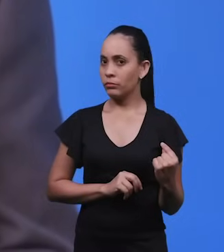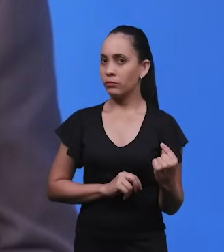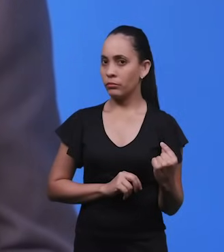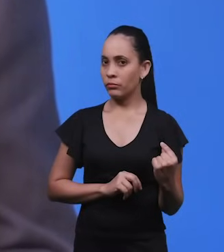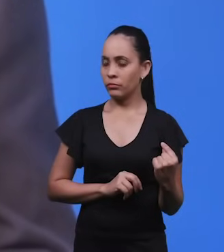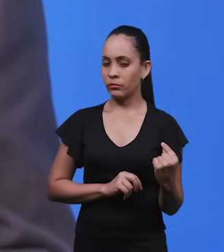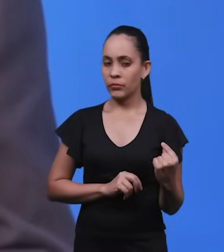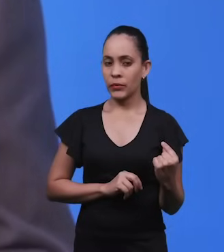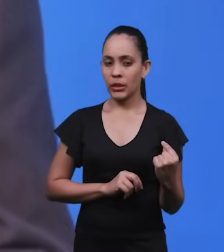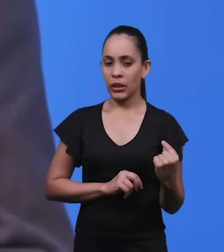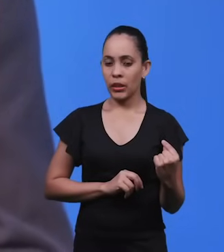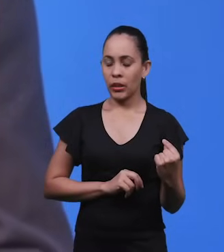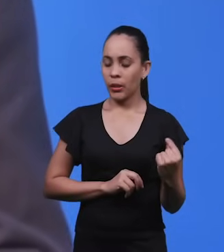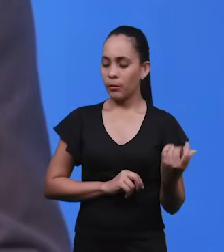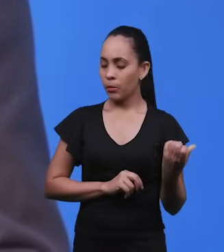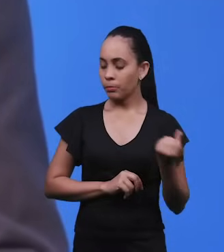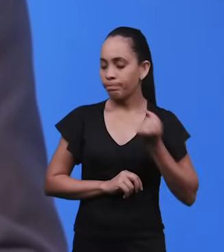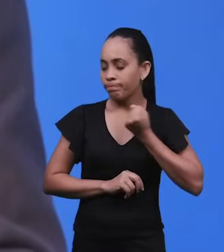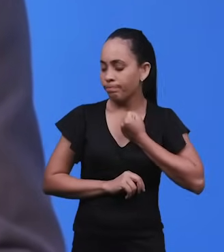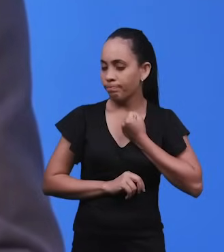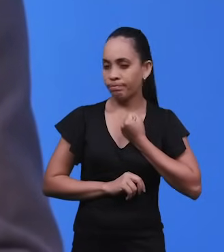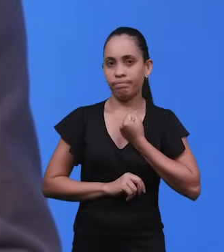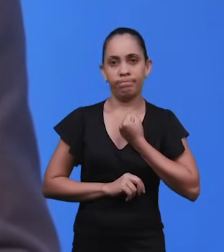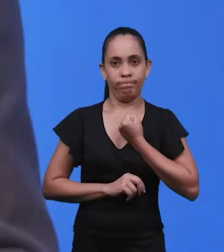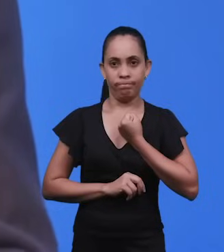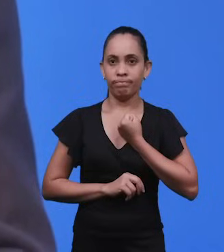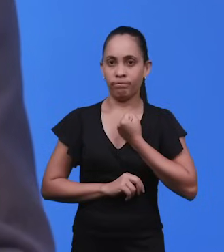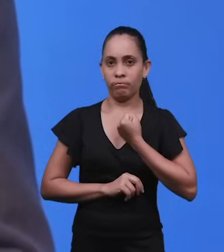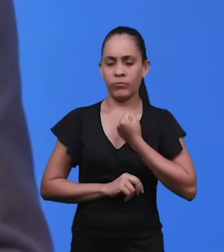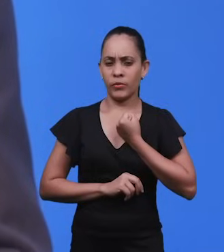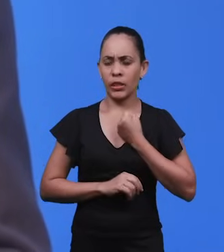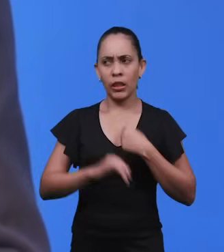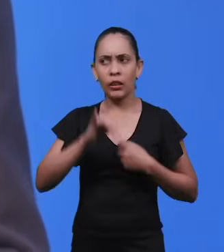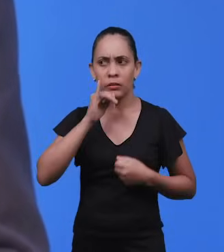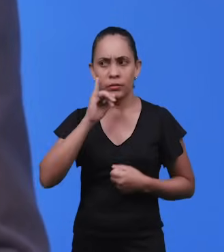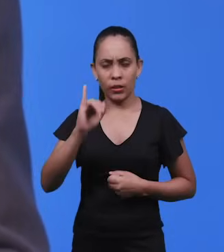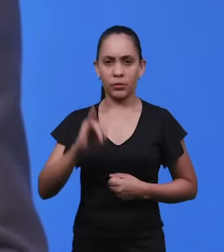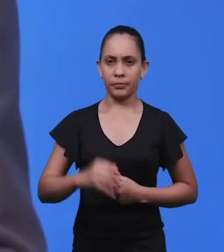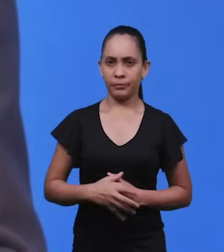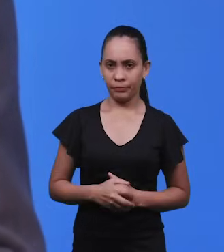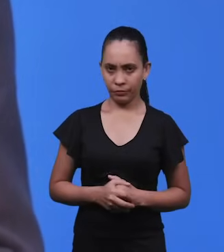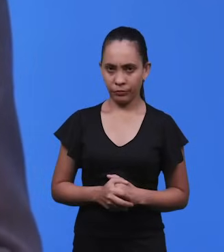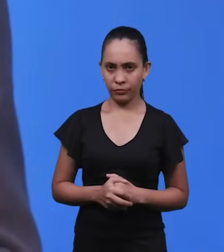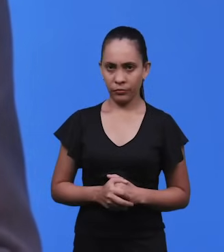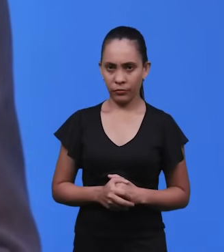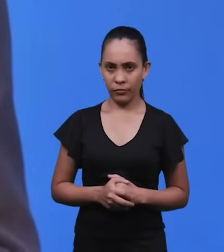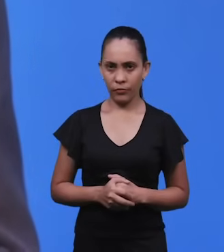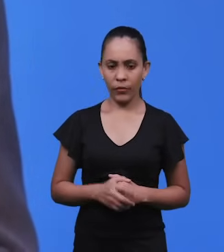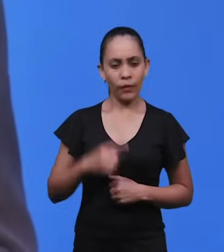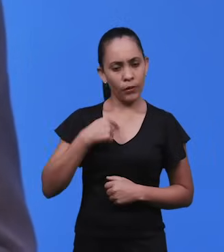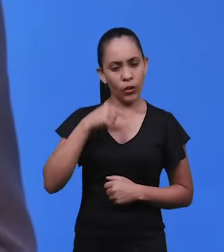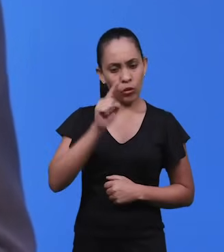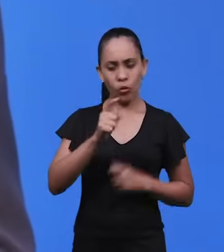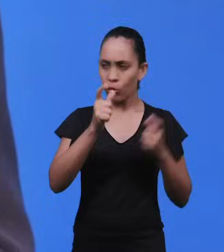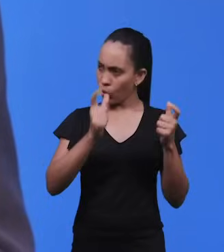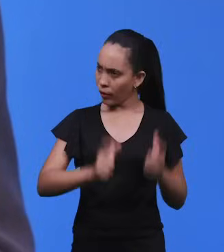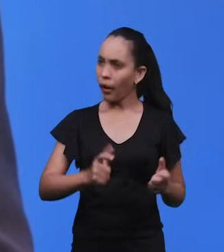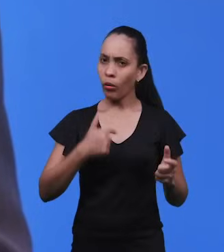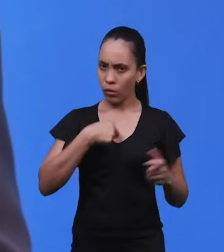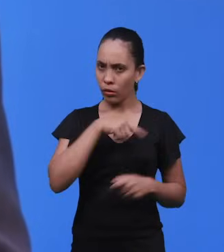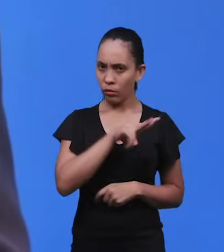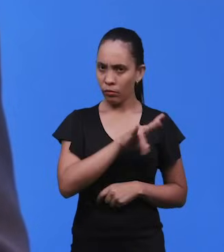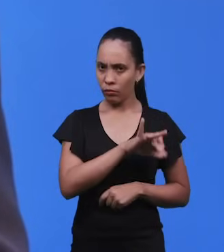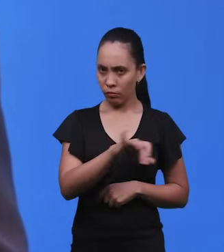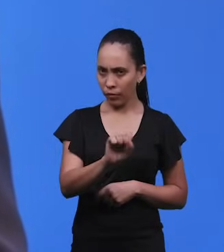vou, né, encerrar os meus dias. E ele relatou onde ele iria fazer